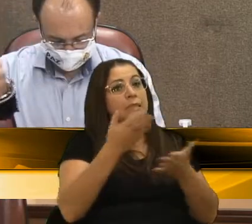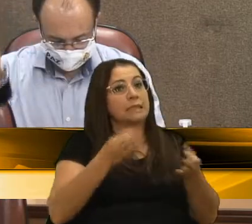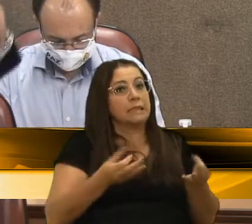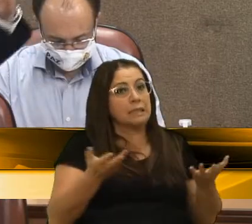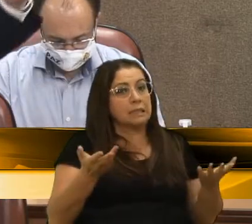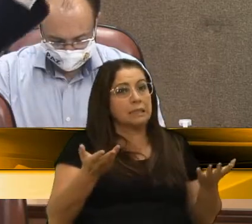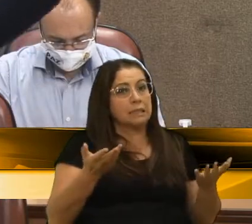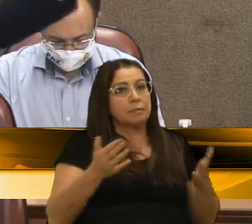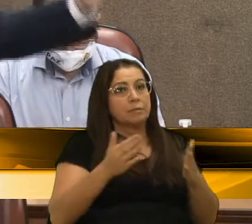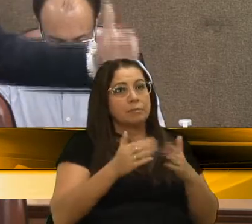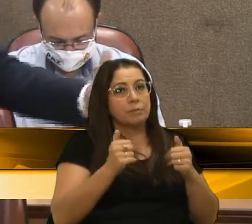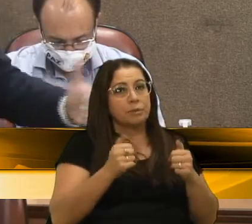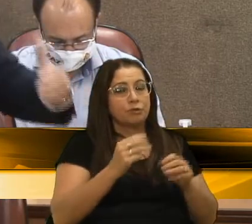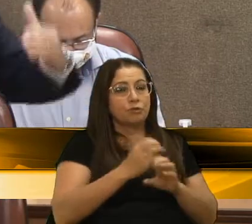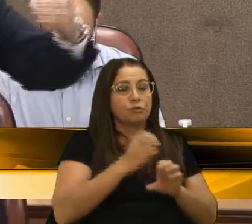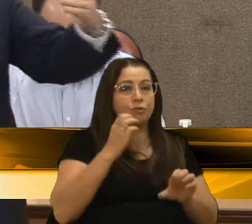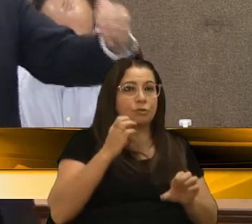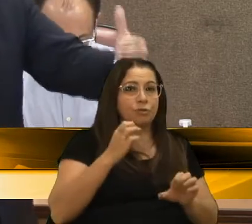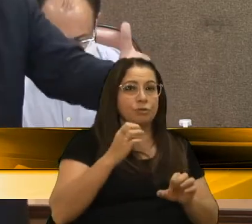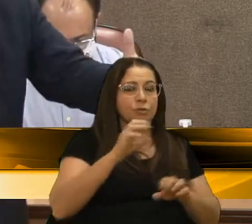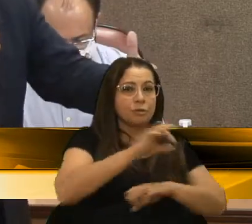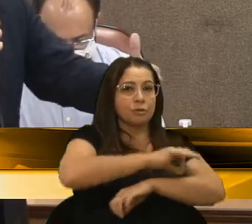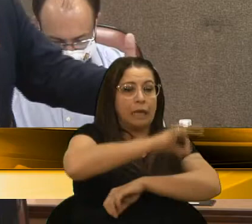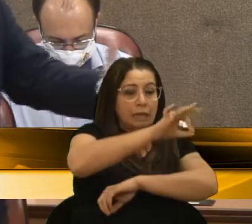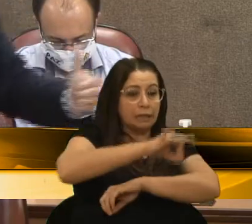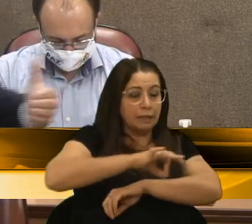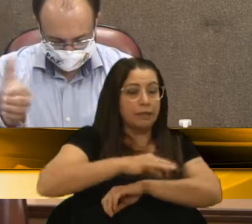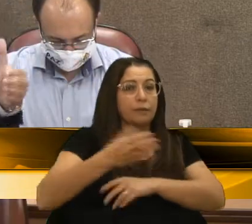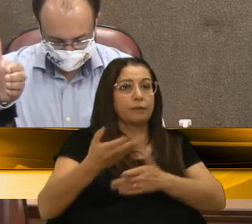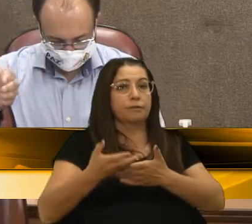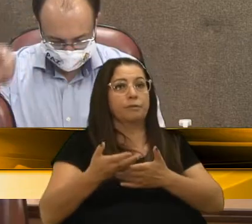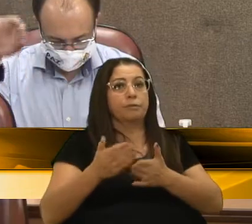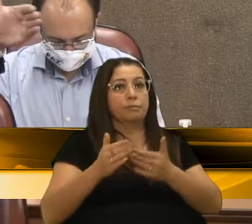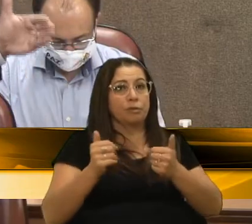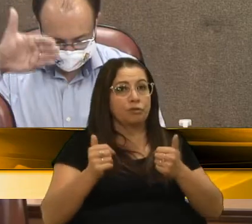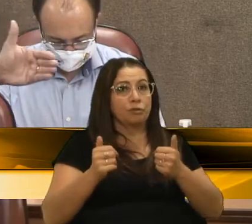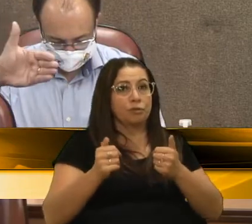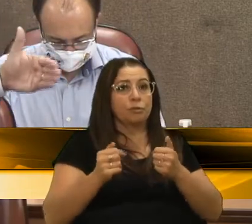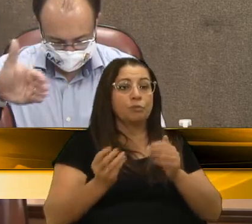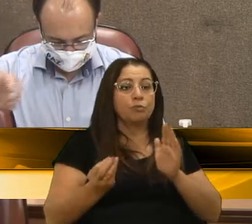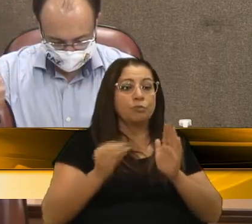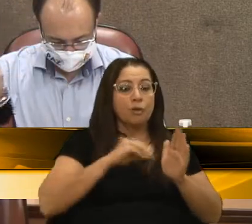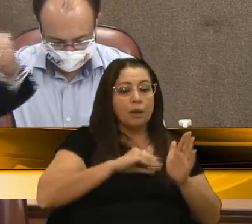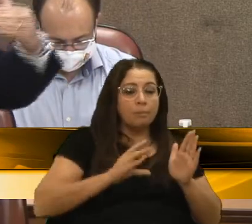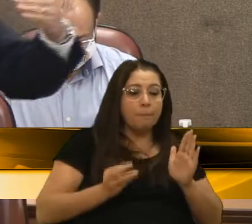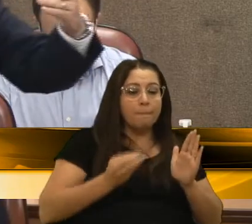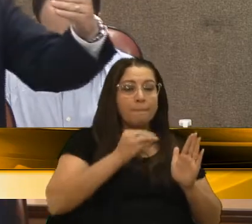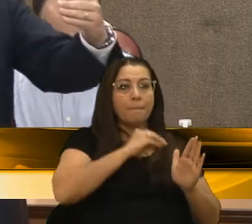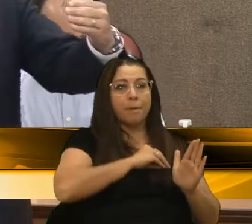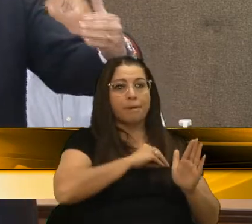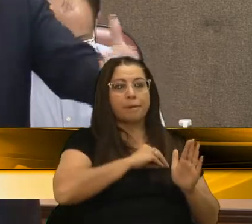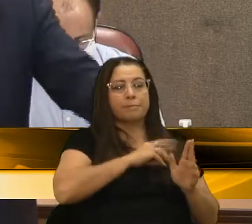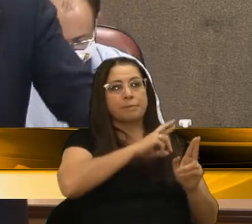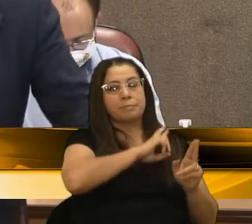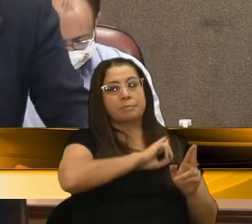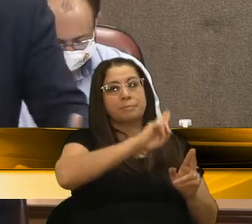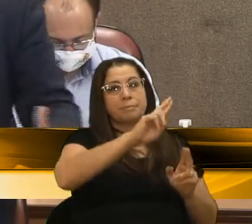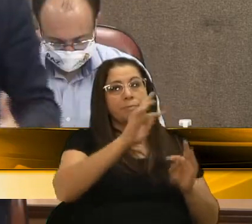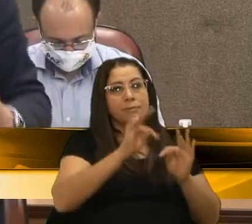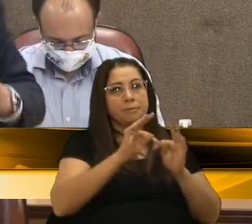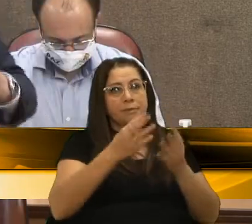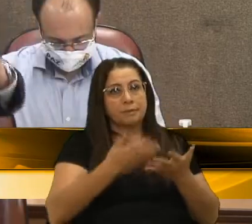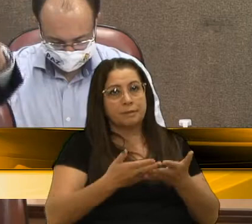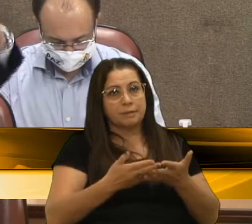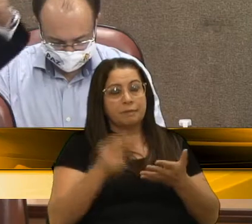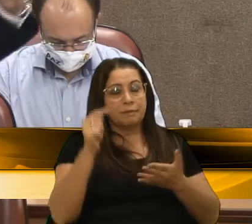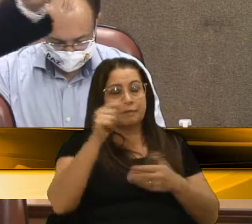a solicitação de engenheiros, arquitetos, né, pedindo lá sua gratificação pela anotação de responsabilidade técnica, vão